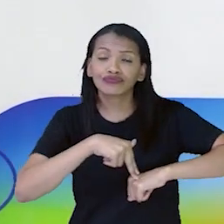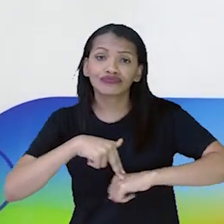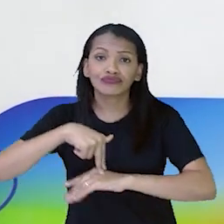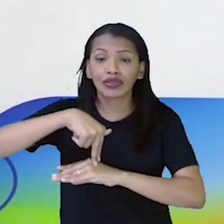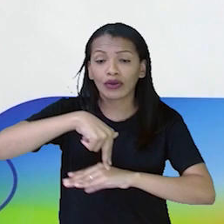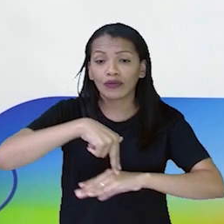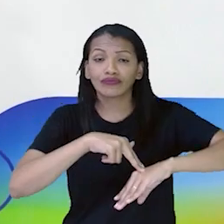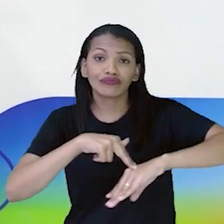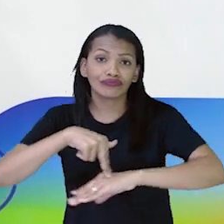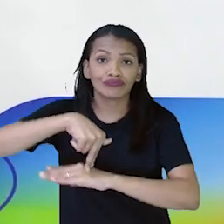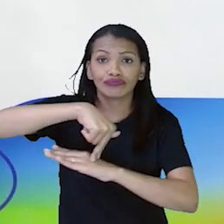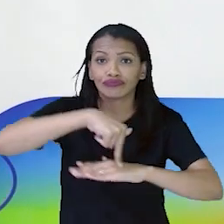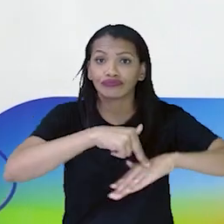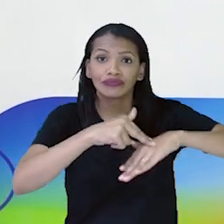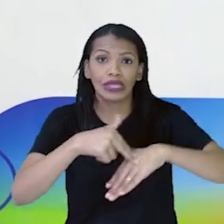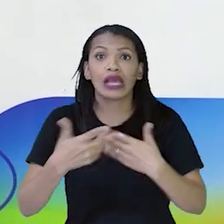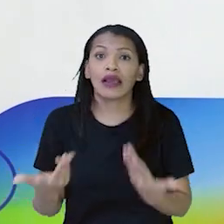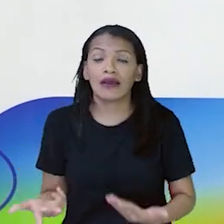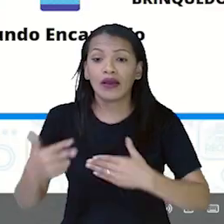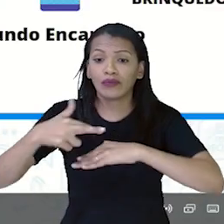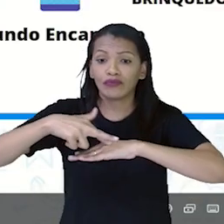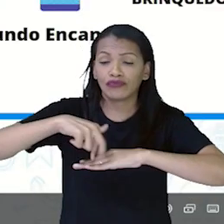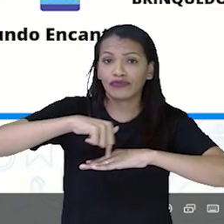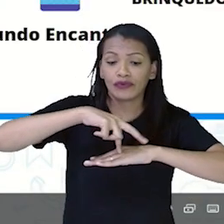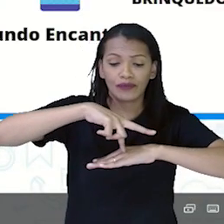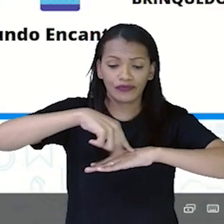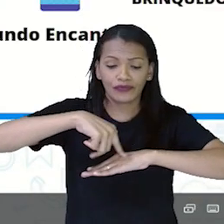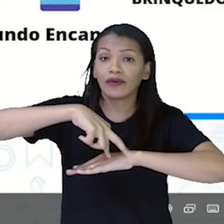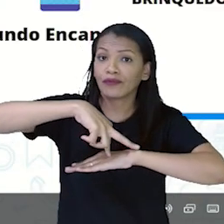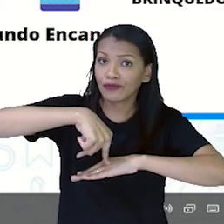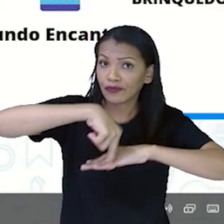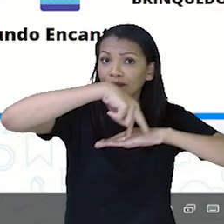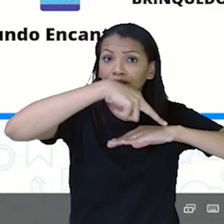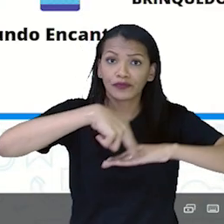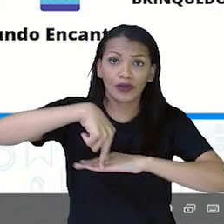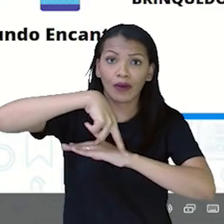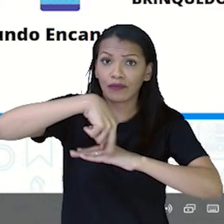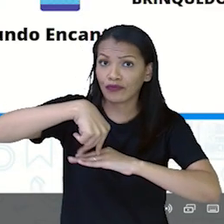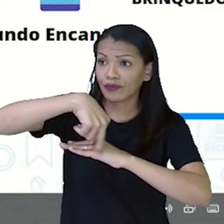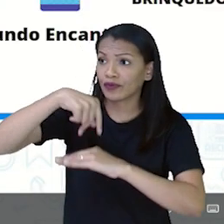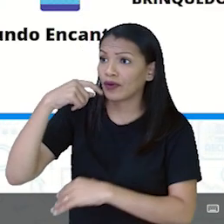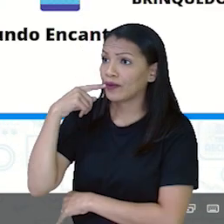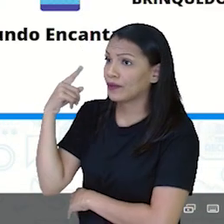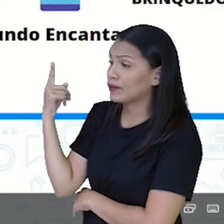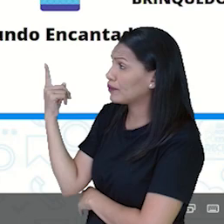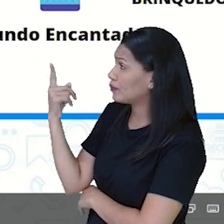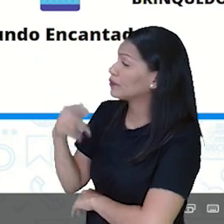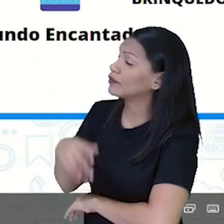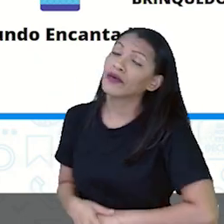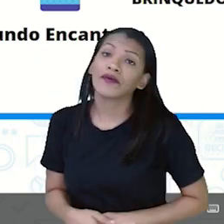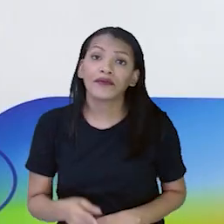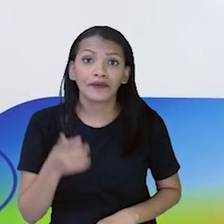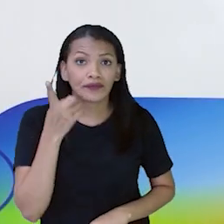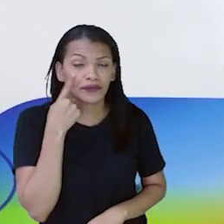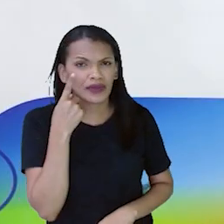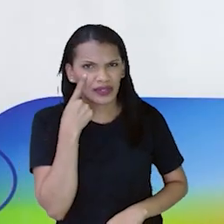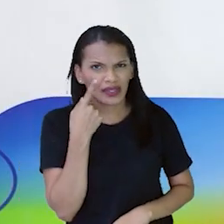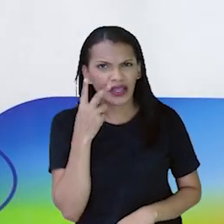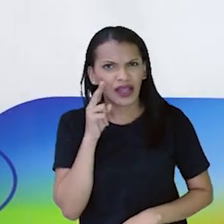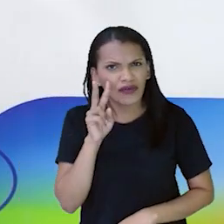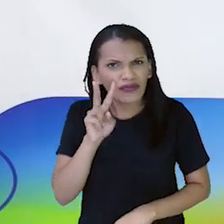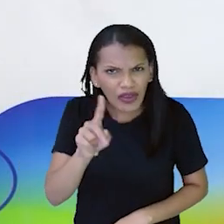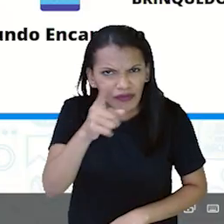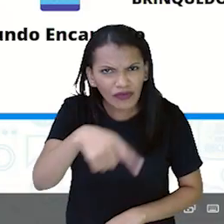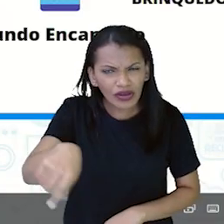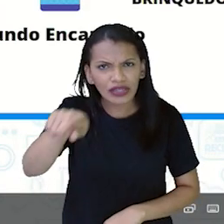vou olhar aqui na minha tabela. Skate. Eu estou aqui ó, com a informação. Será que eles conseguem ver,